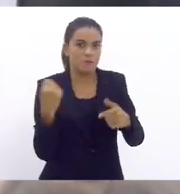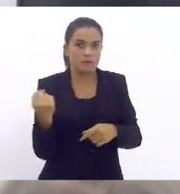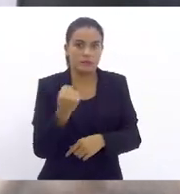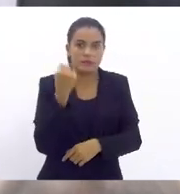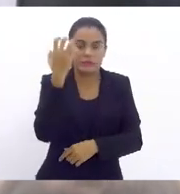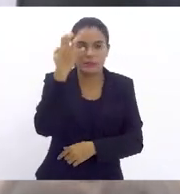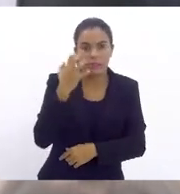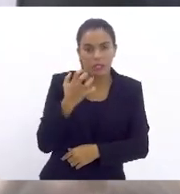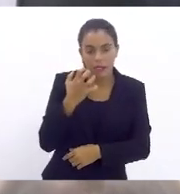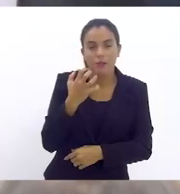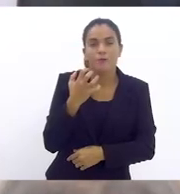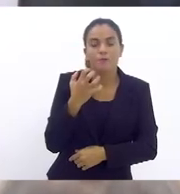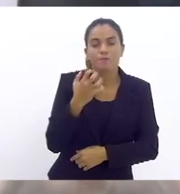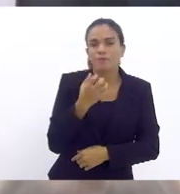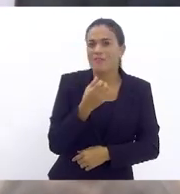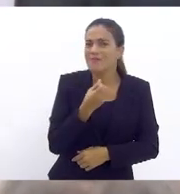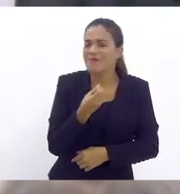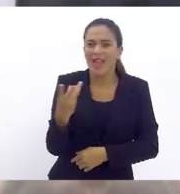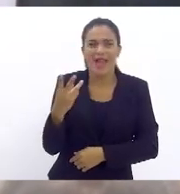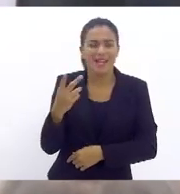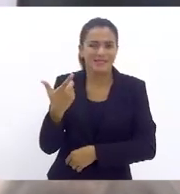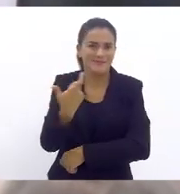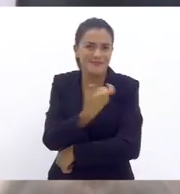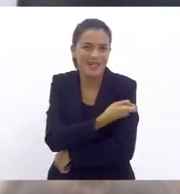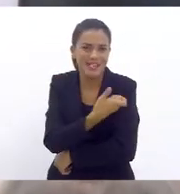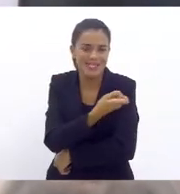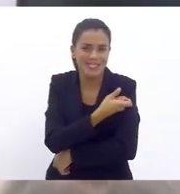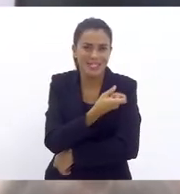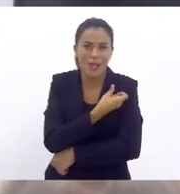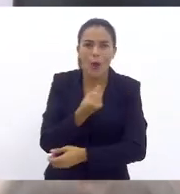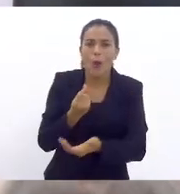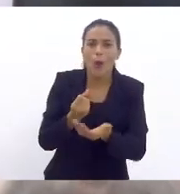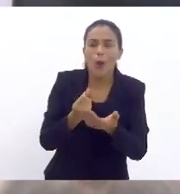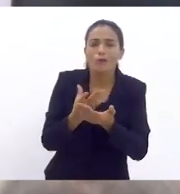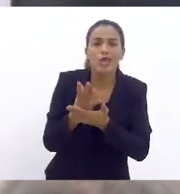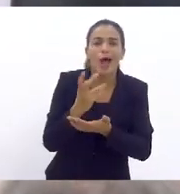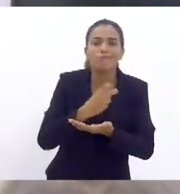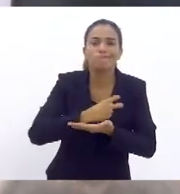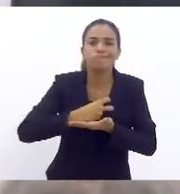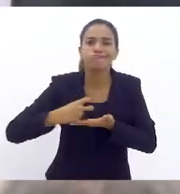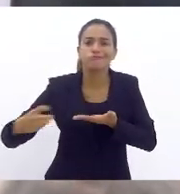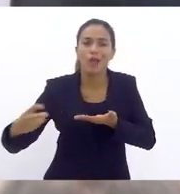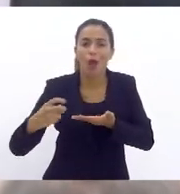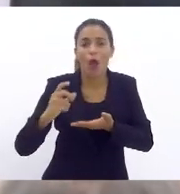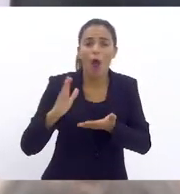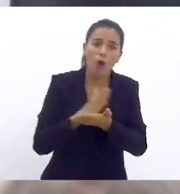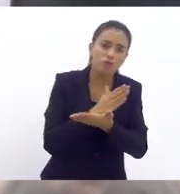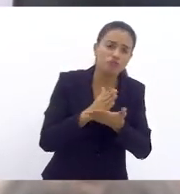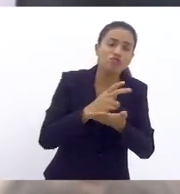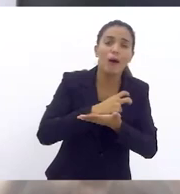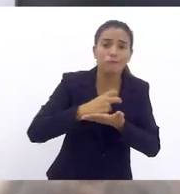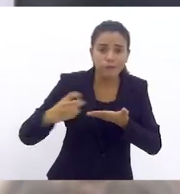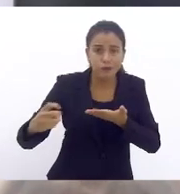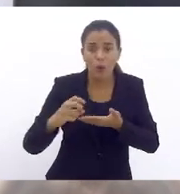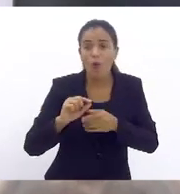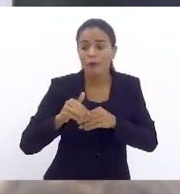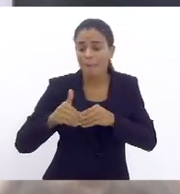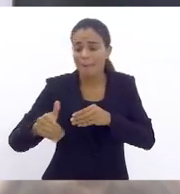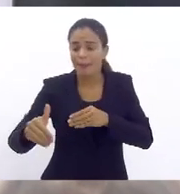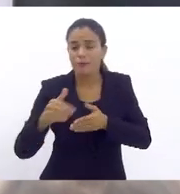de milhares de vacinas e medicamentos comprados de validade a espirar alguns já esperaram e aspirar